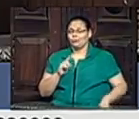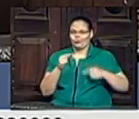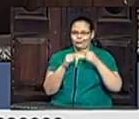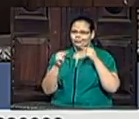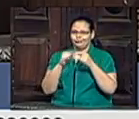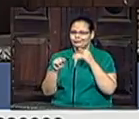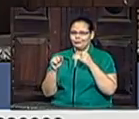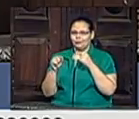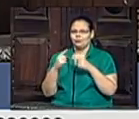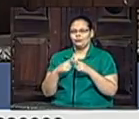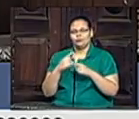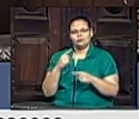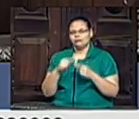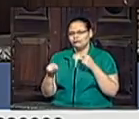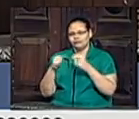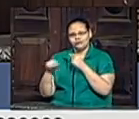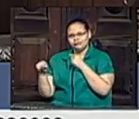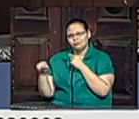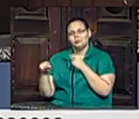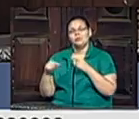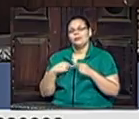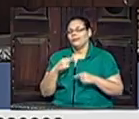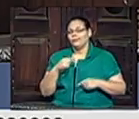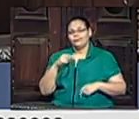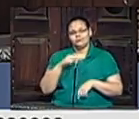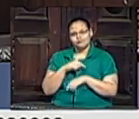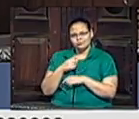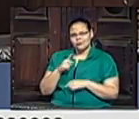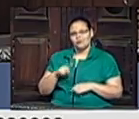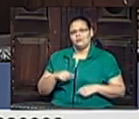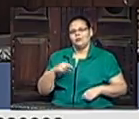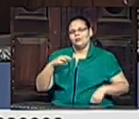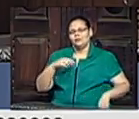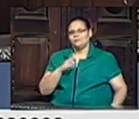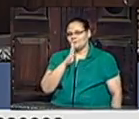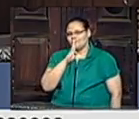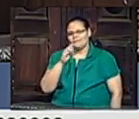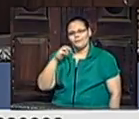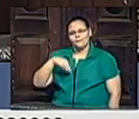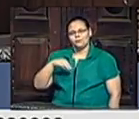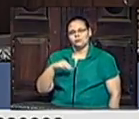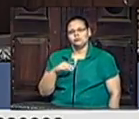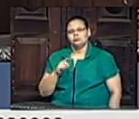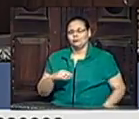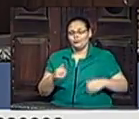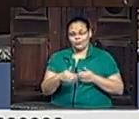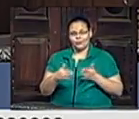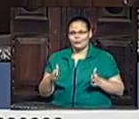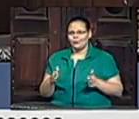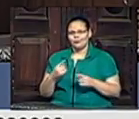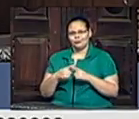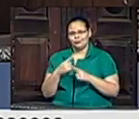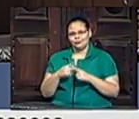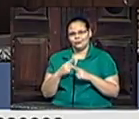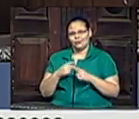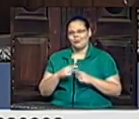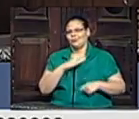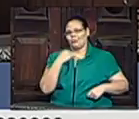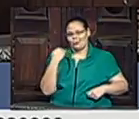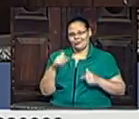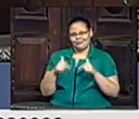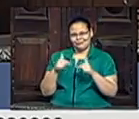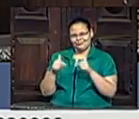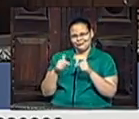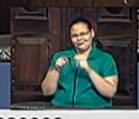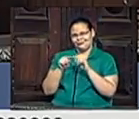incoerente. Porque são muitos minutos de silêncio que um pacote como esse merece. Porque é a morte do servidor público, é